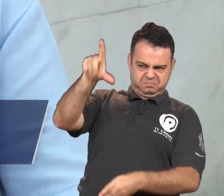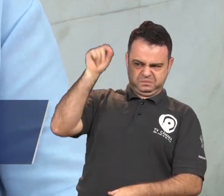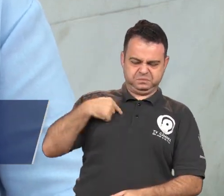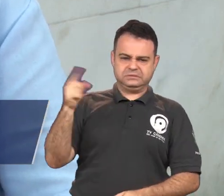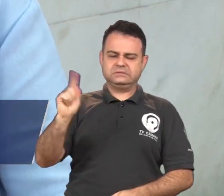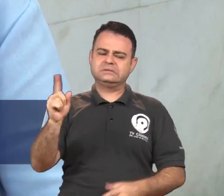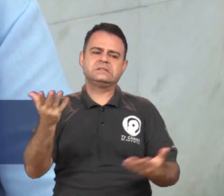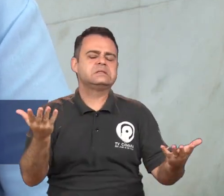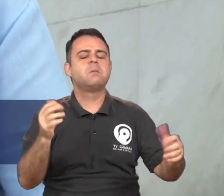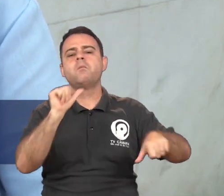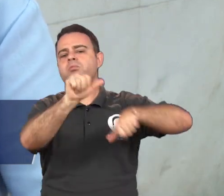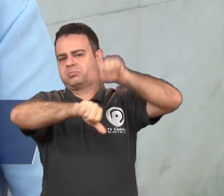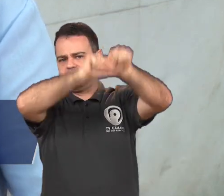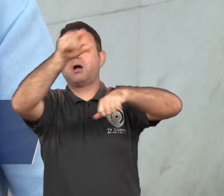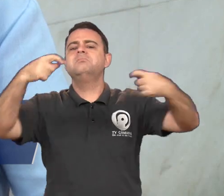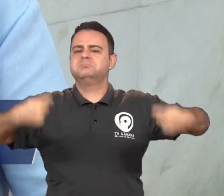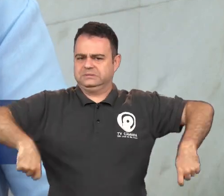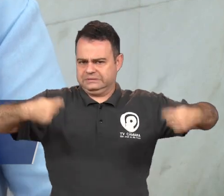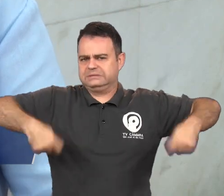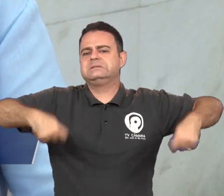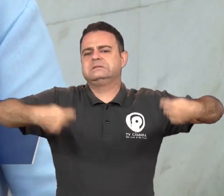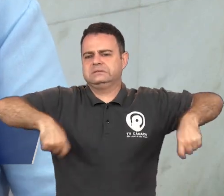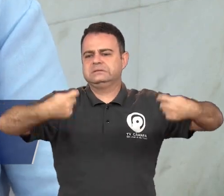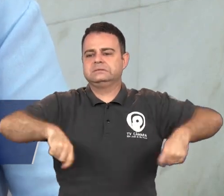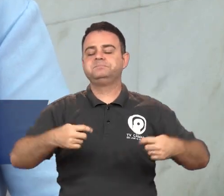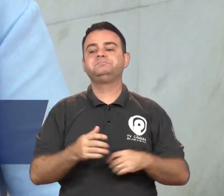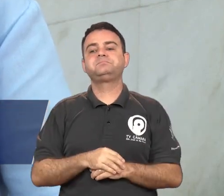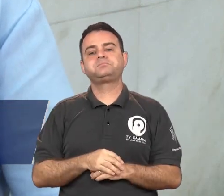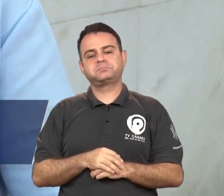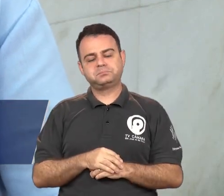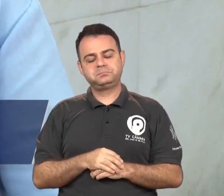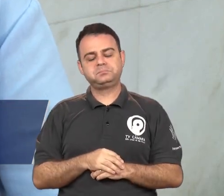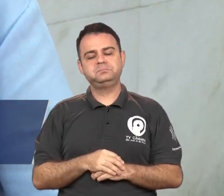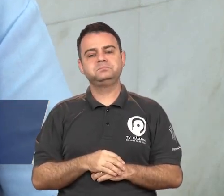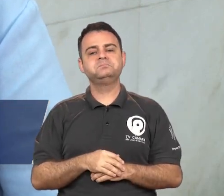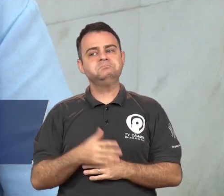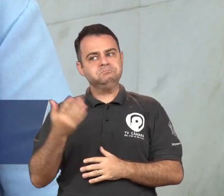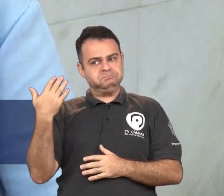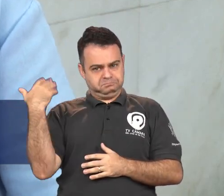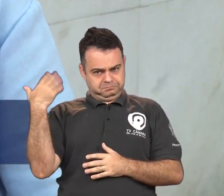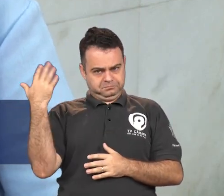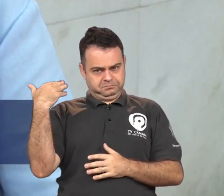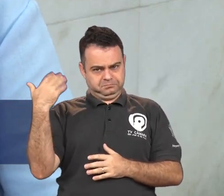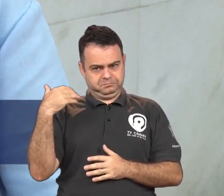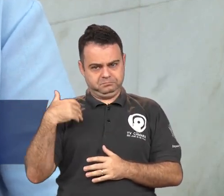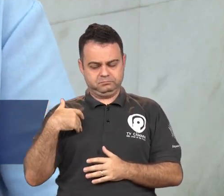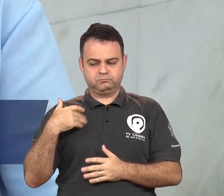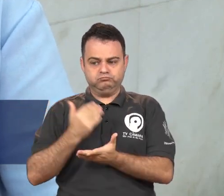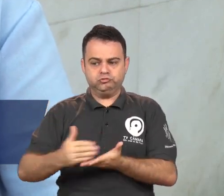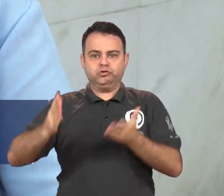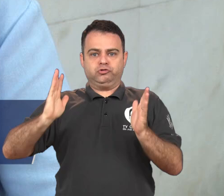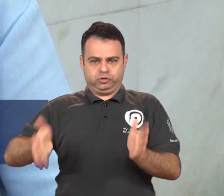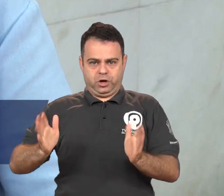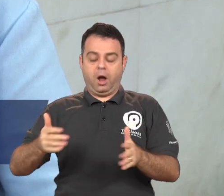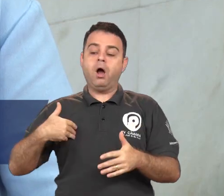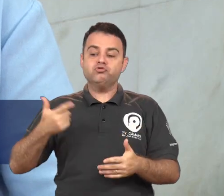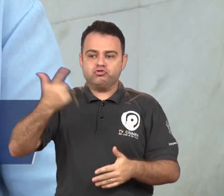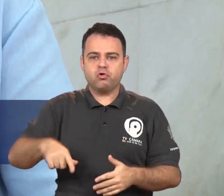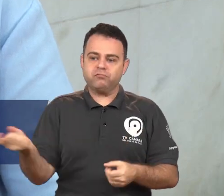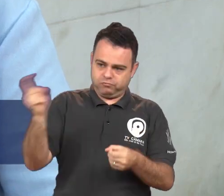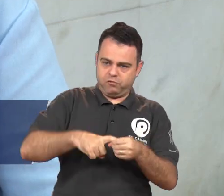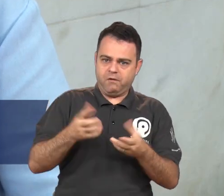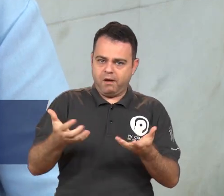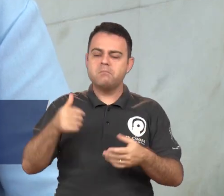isso. Um trabalho que eu quero, assim, dar sequência é estar reunindo as mulheres, fazer rodas de